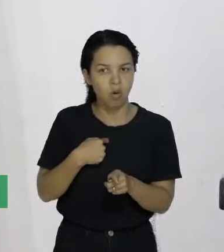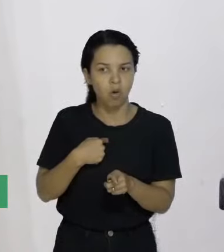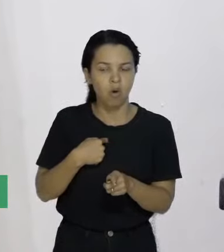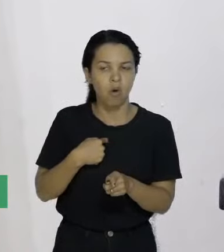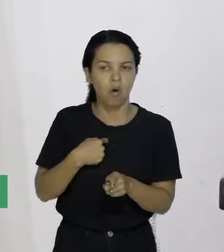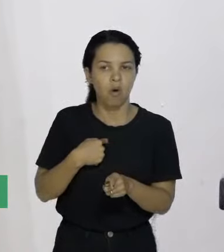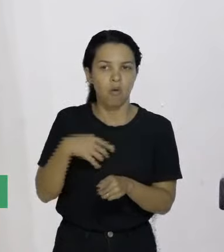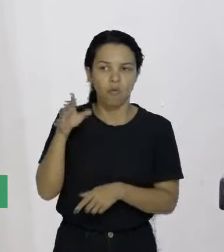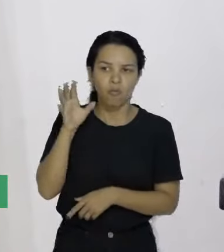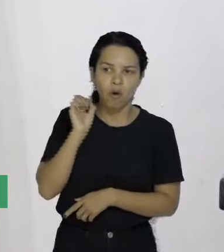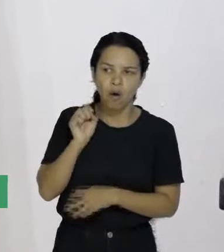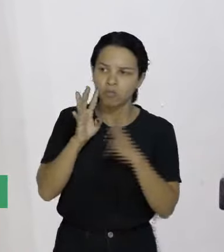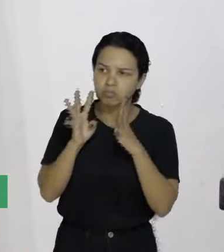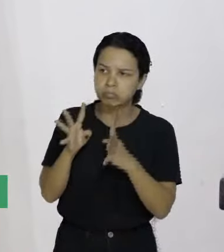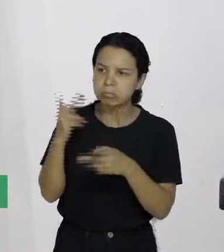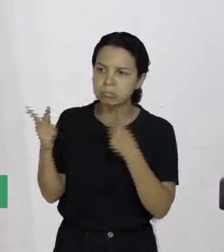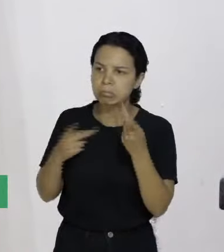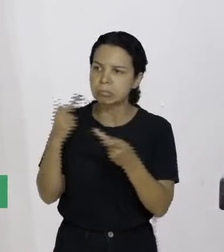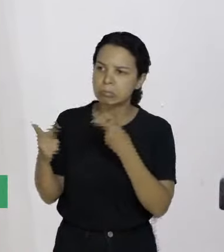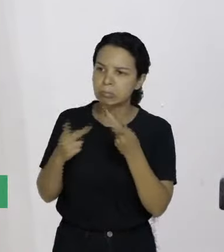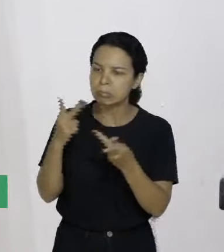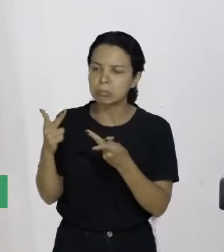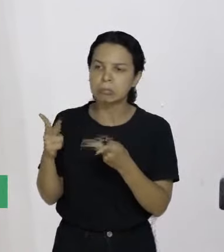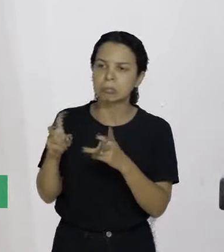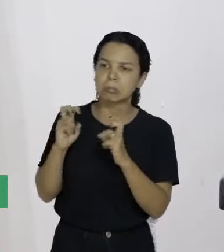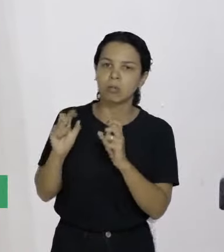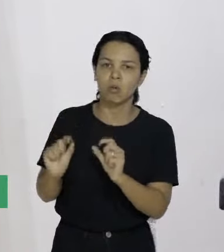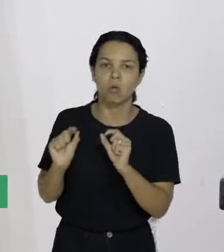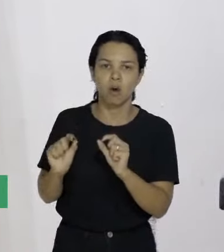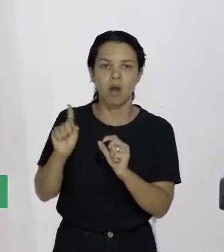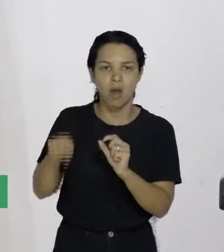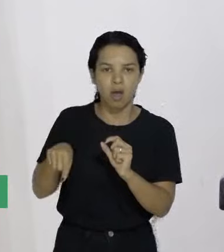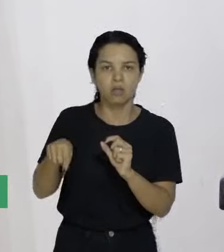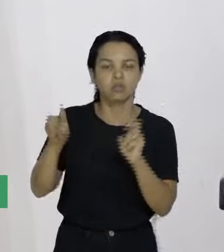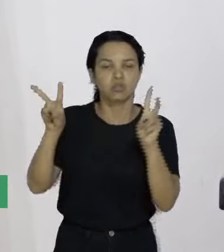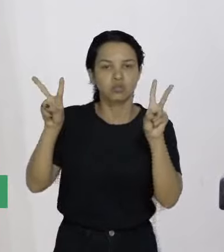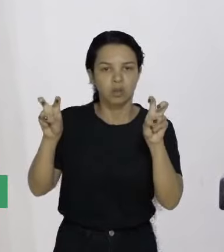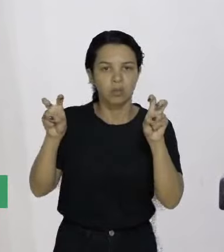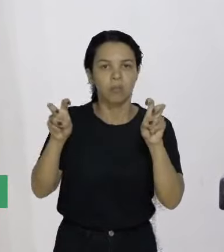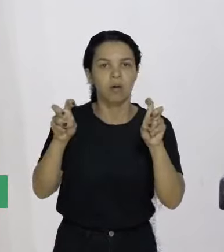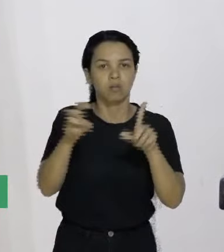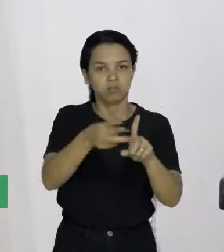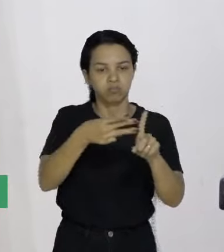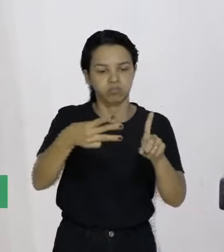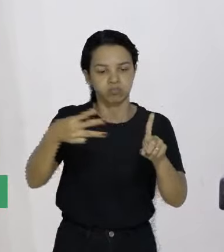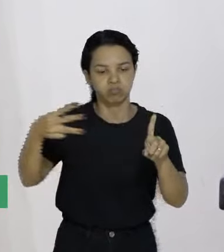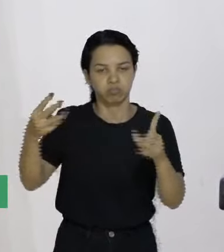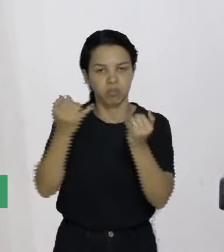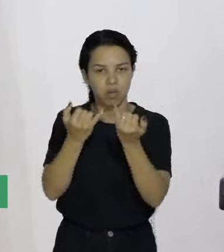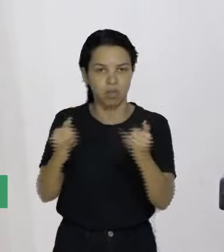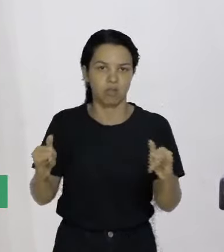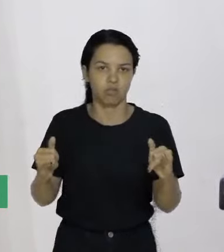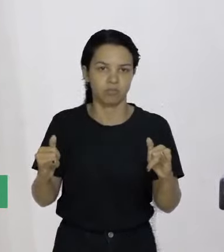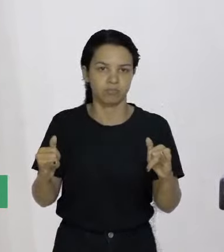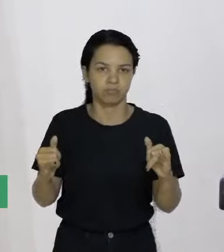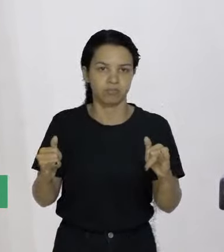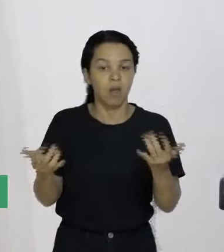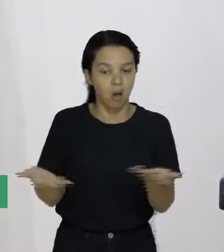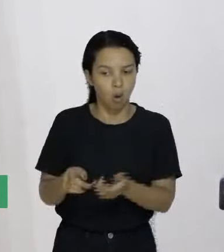que mais escuto falar essa medida essa iniciativa essa coragem essa